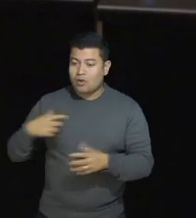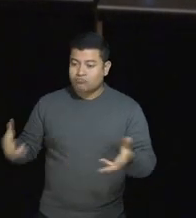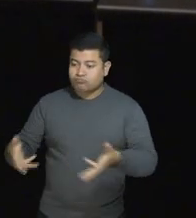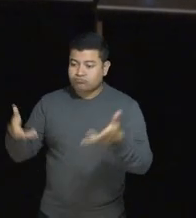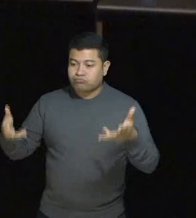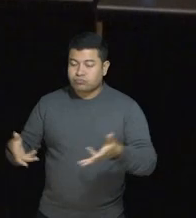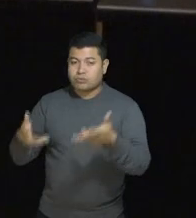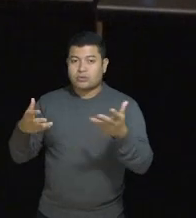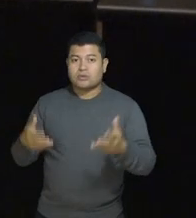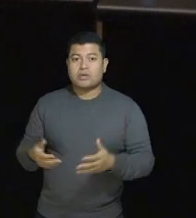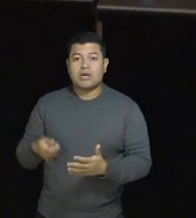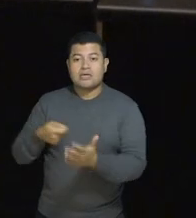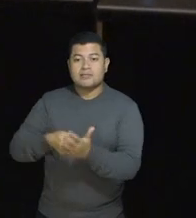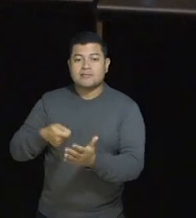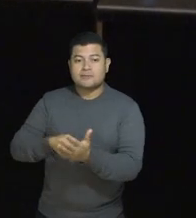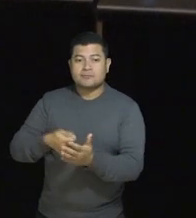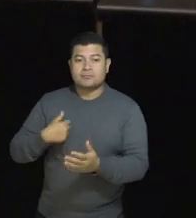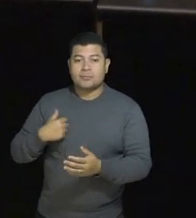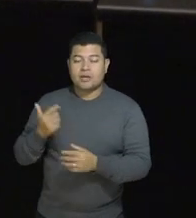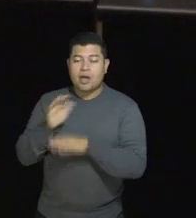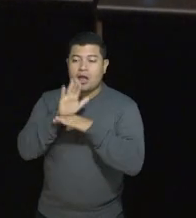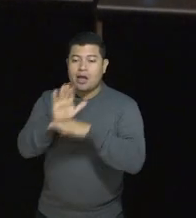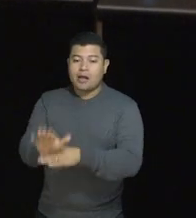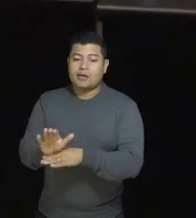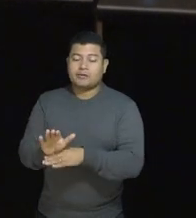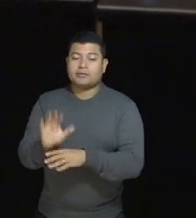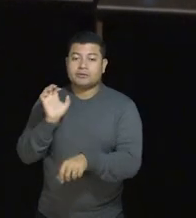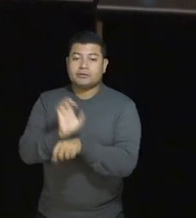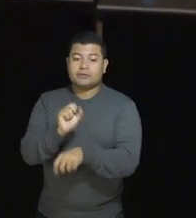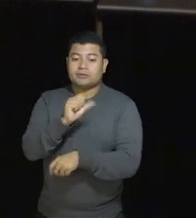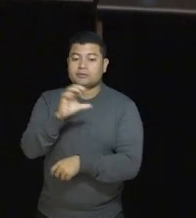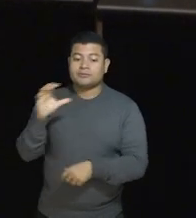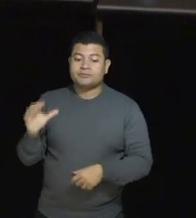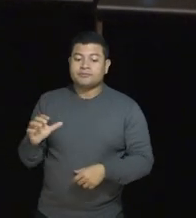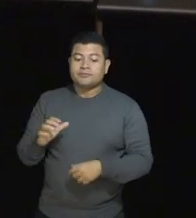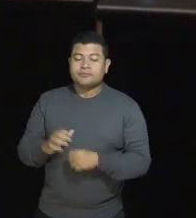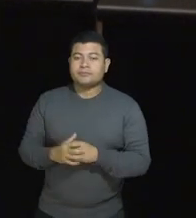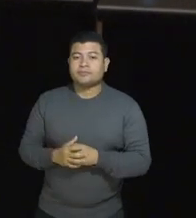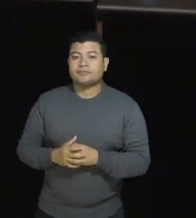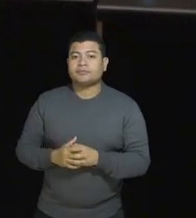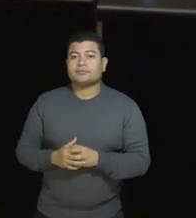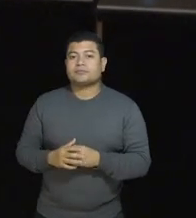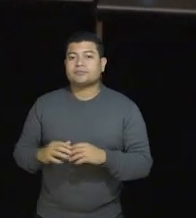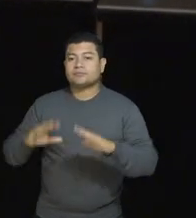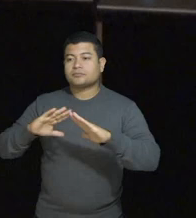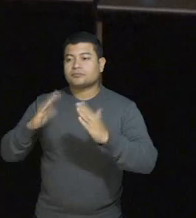seja contemplado no Estado de Santa Catarina, nas escolas